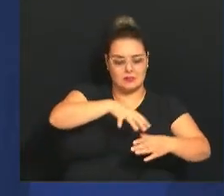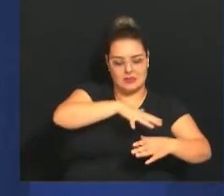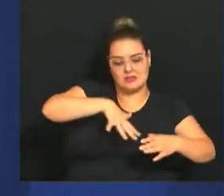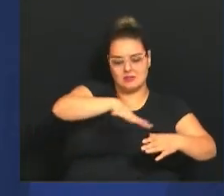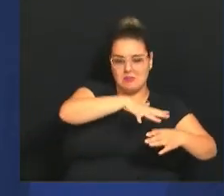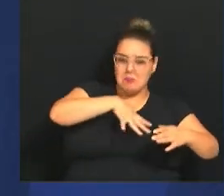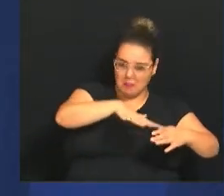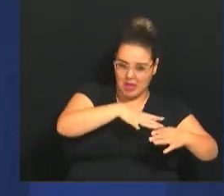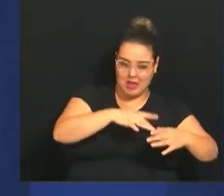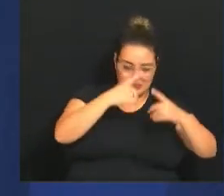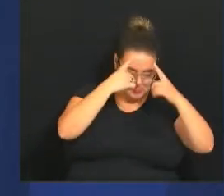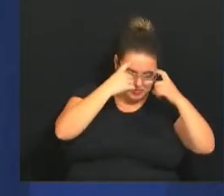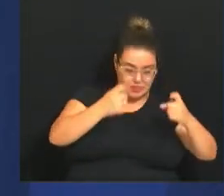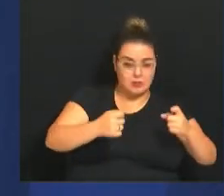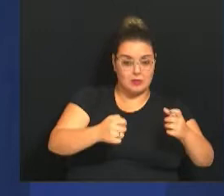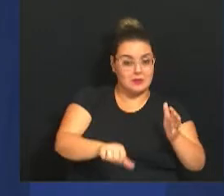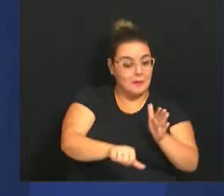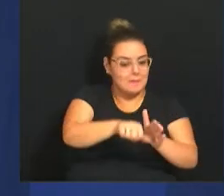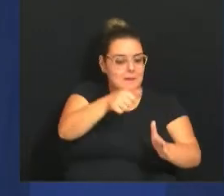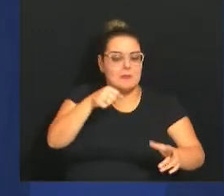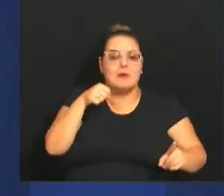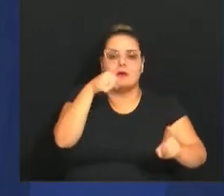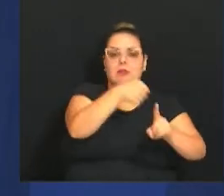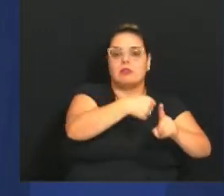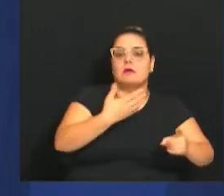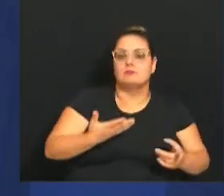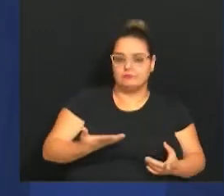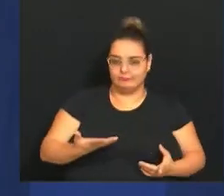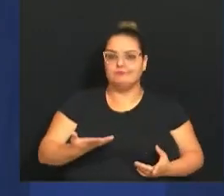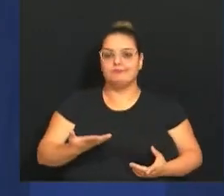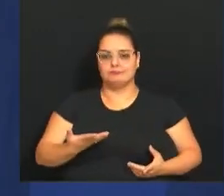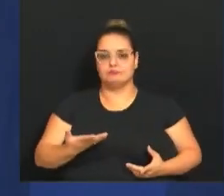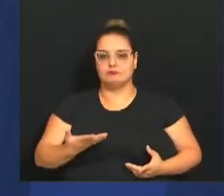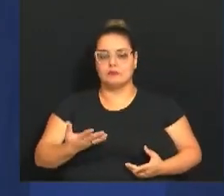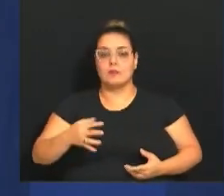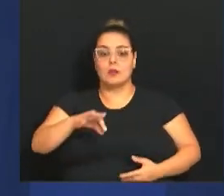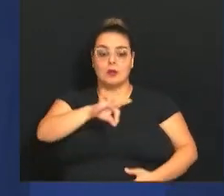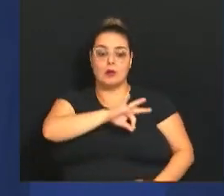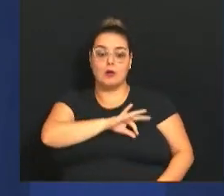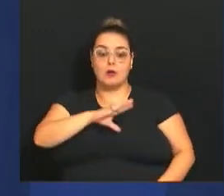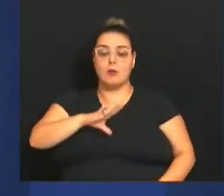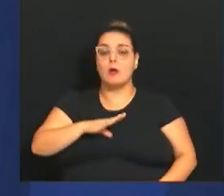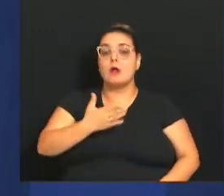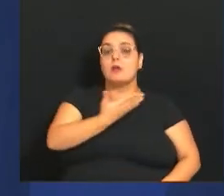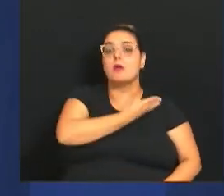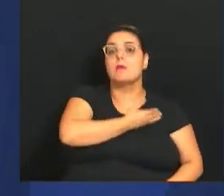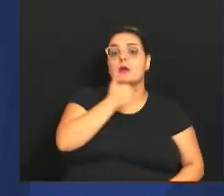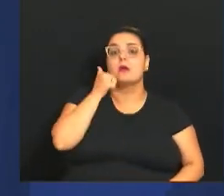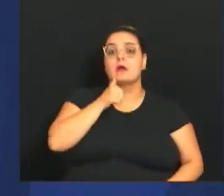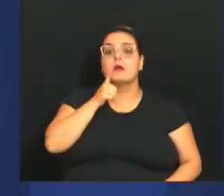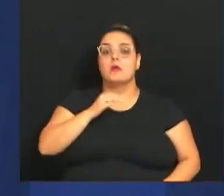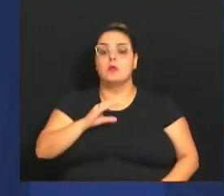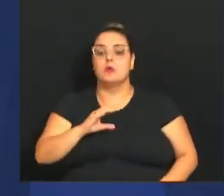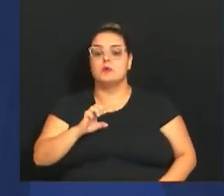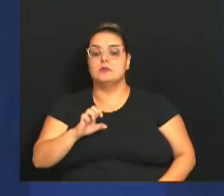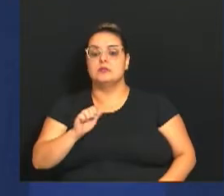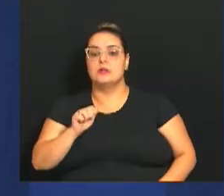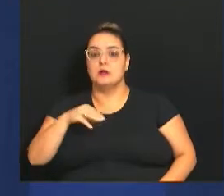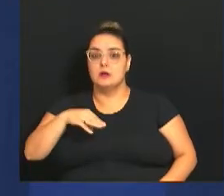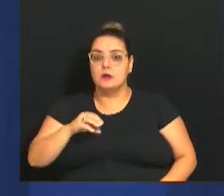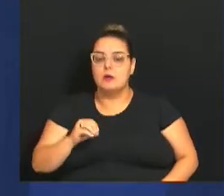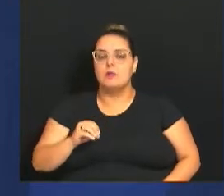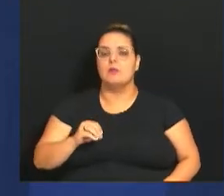primeira agressão. Então, a gente tem alguns programas municipais, como o Guarda Amigo da Mulher, a gente tem o CEAMO, que faz esse atendimento às